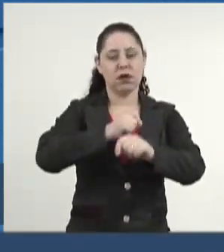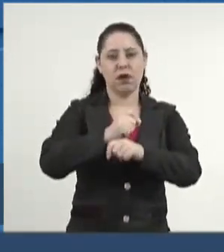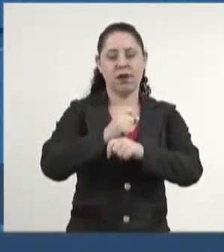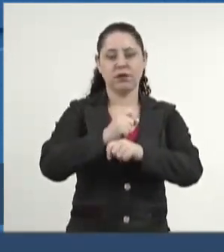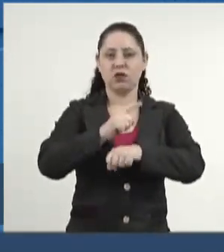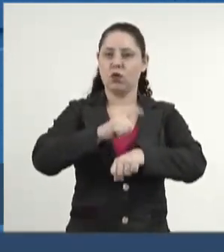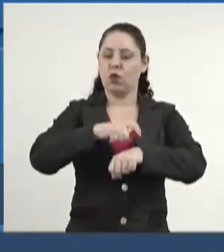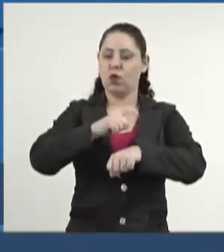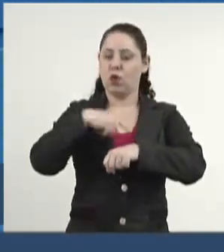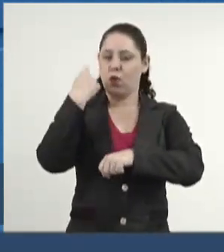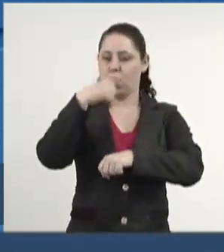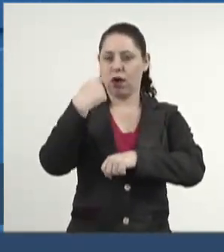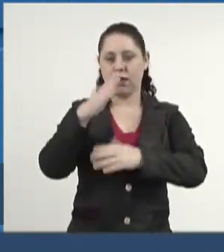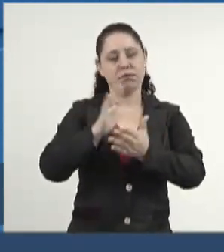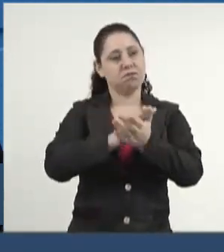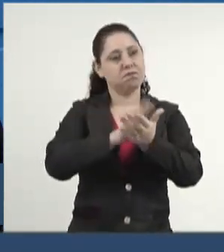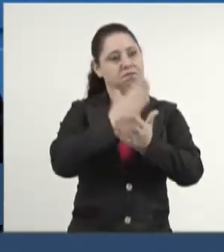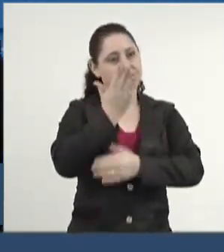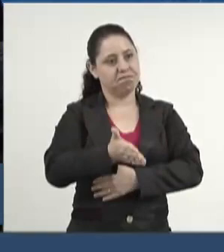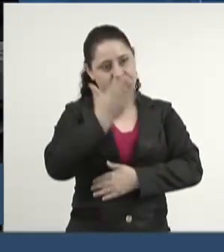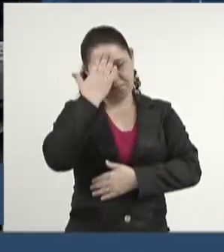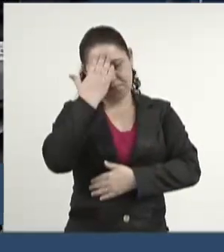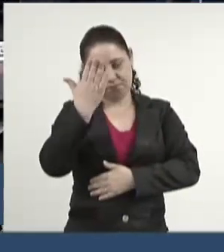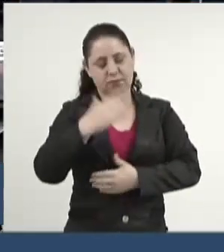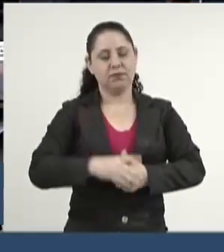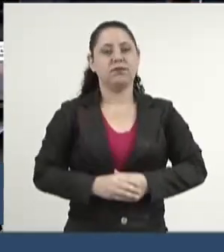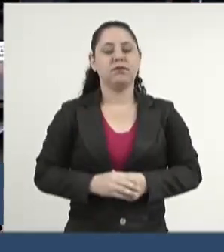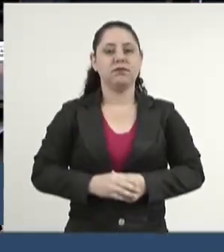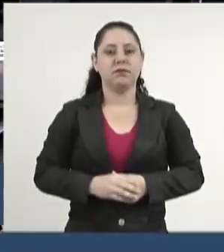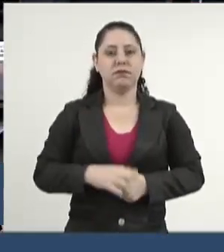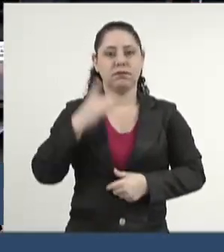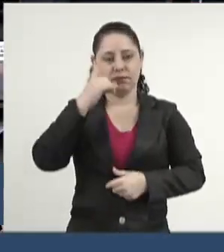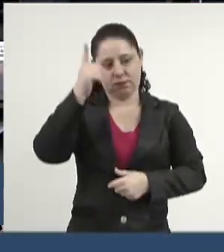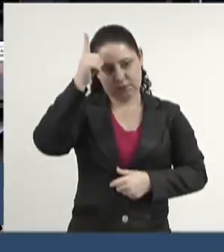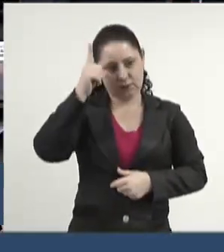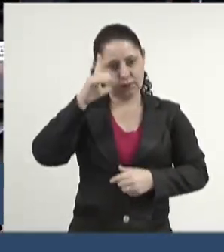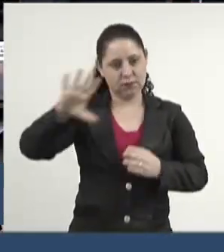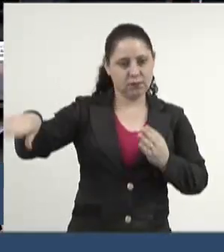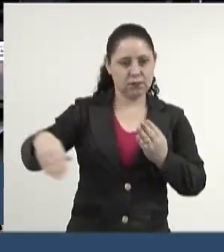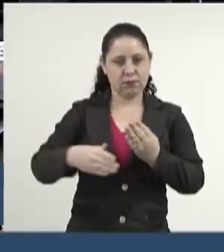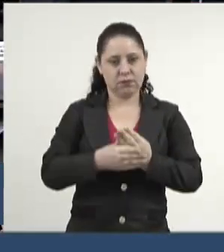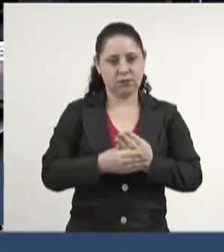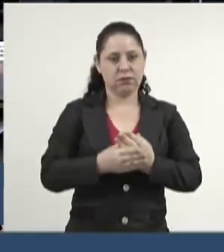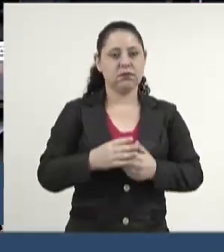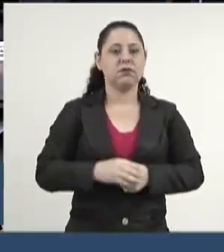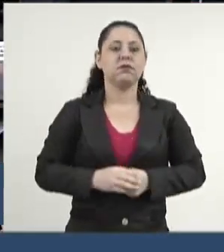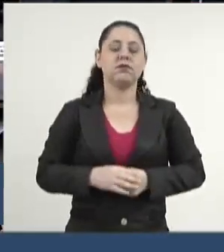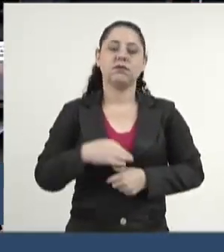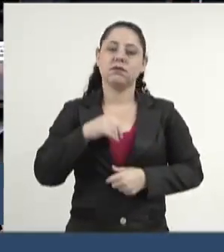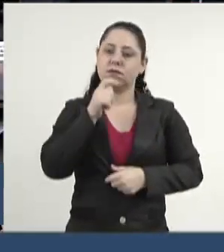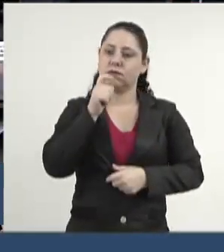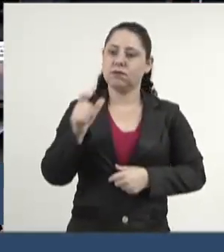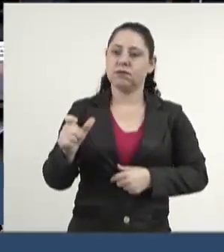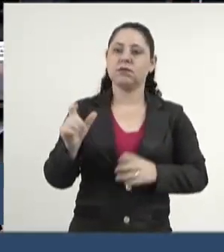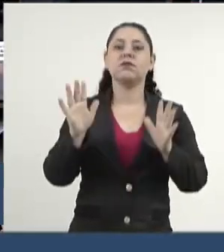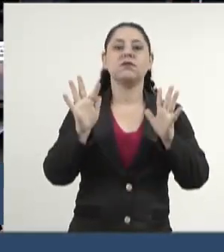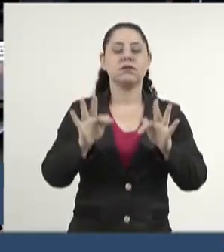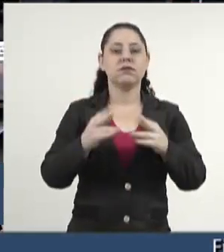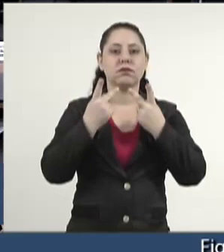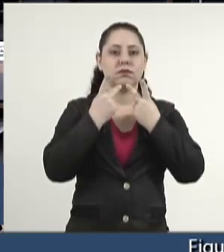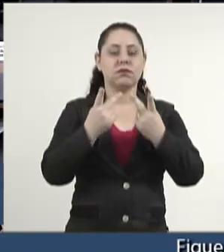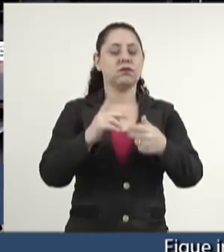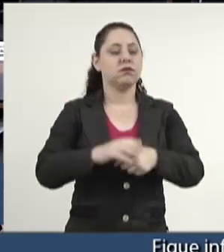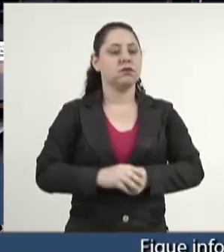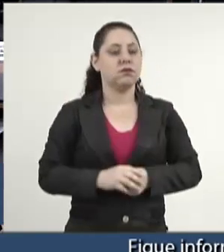nesses horários. Então, parabenizo Vossa Excelência. Muito obrigado. Muito obrigado, deputado Lírio. Eu quero incorporar a parte de Vossa Excelência ao meu pronunciamento e encerrar dizendo